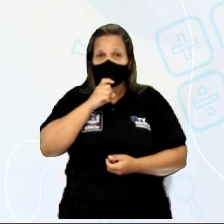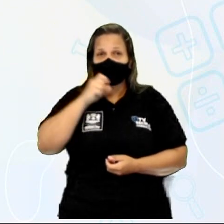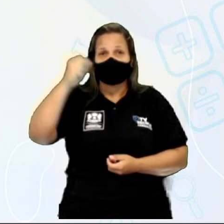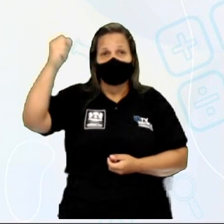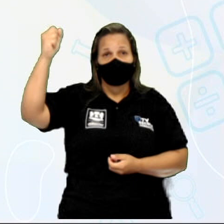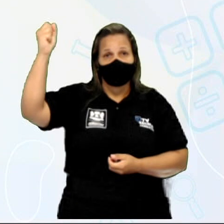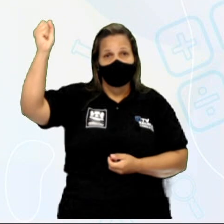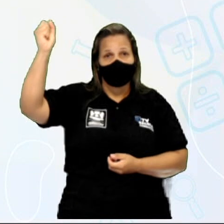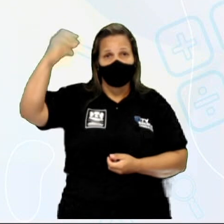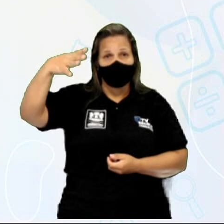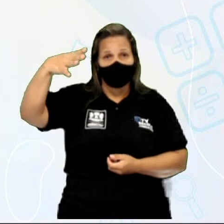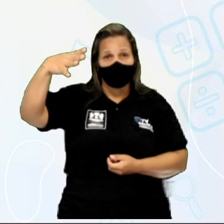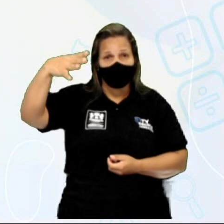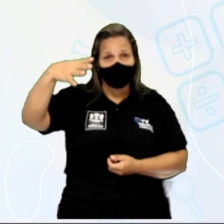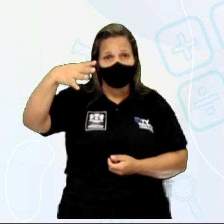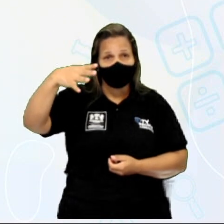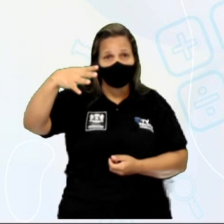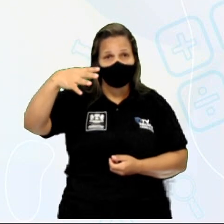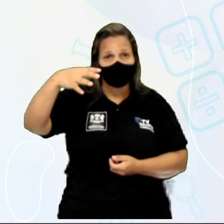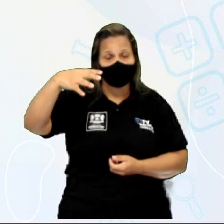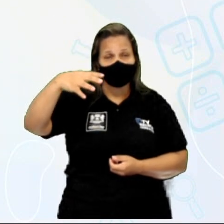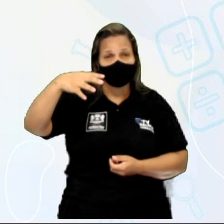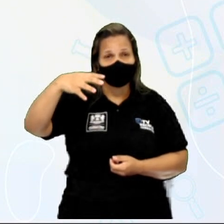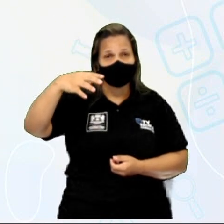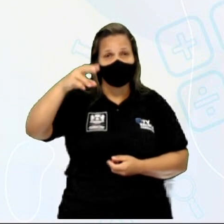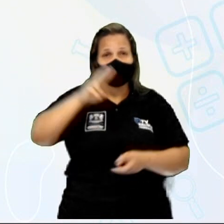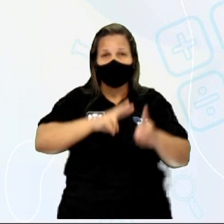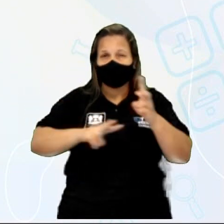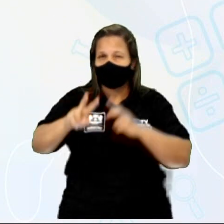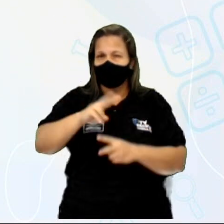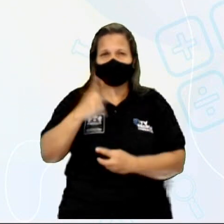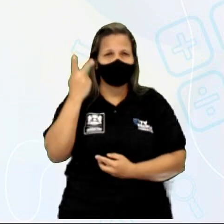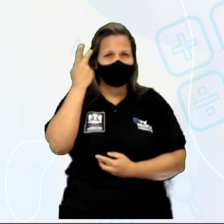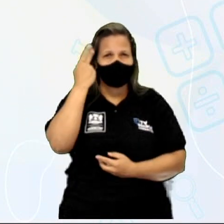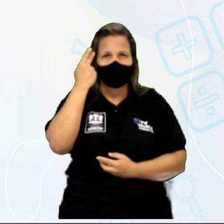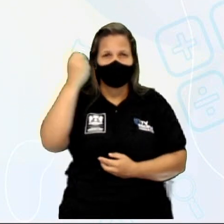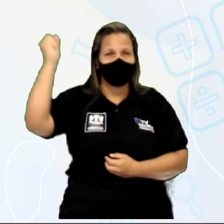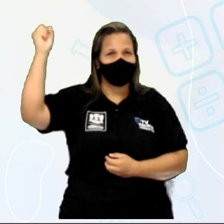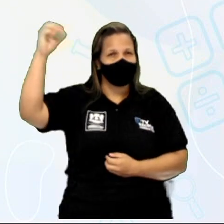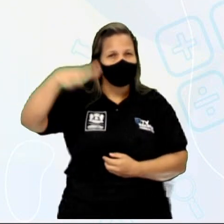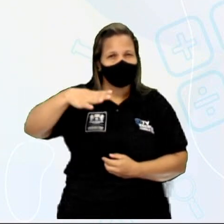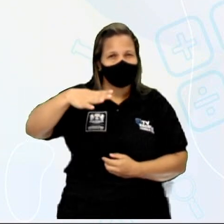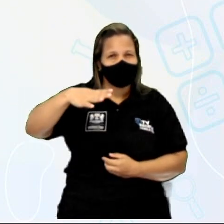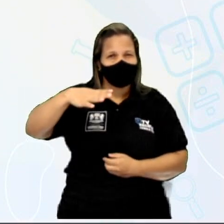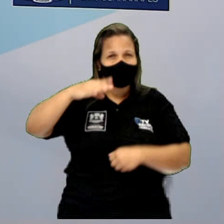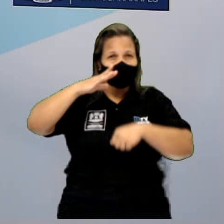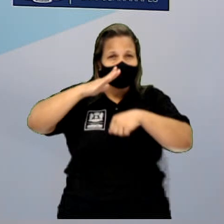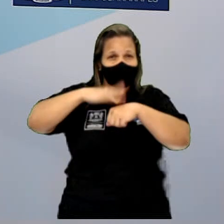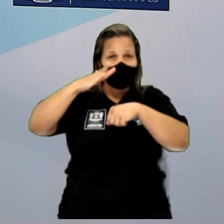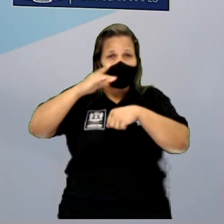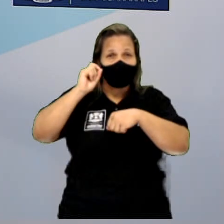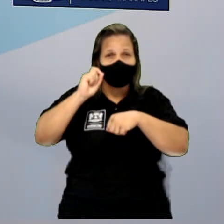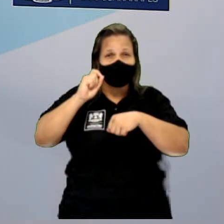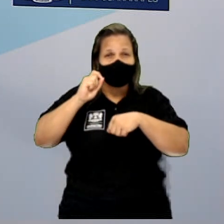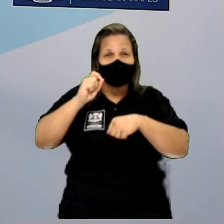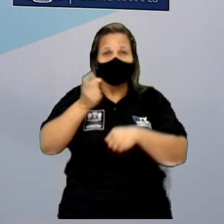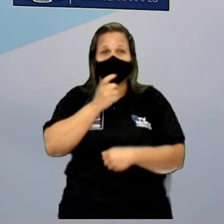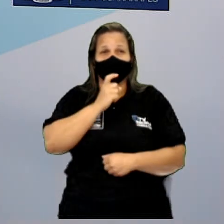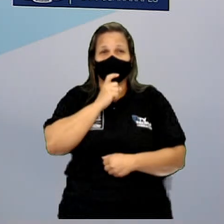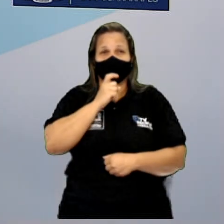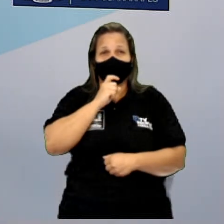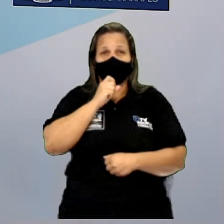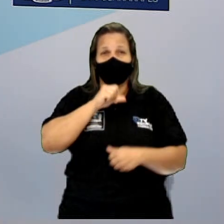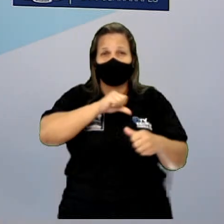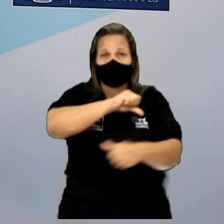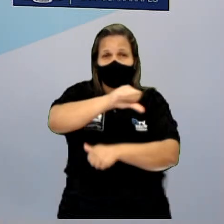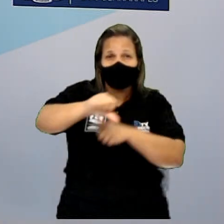Os raios de luz passam pelo ar na velocidade normal dele. Quando batem no gelo, mudam de velocidade e sentido.